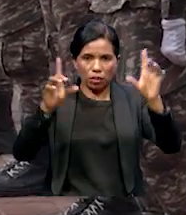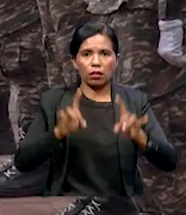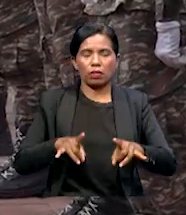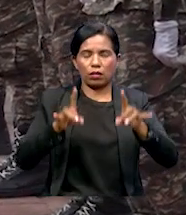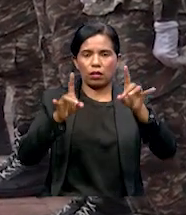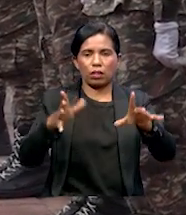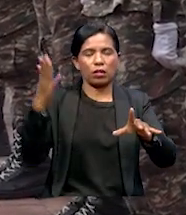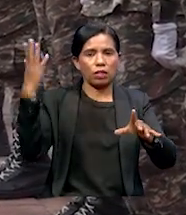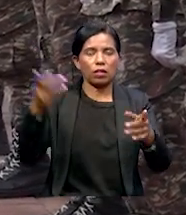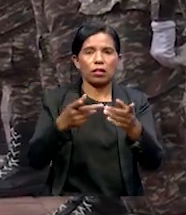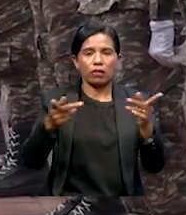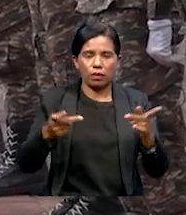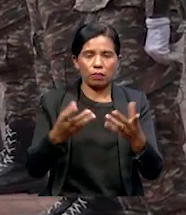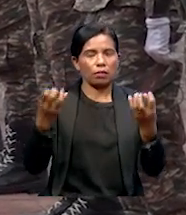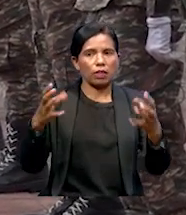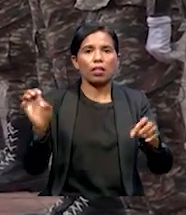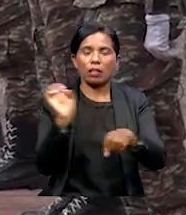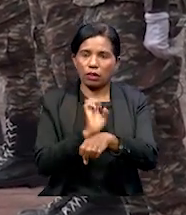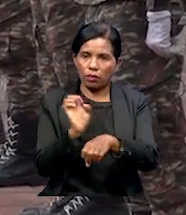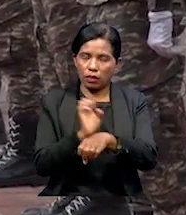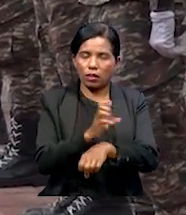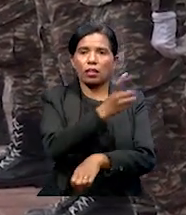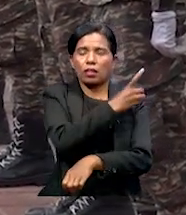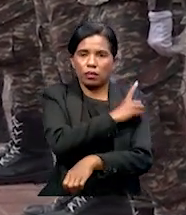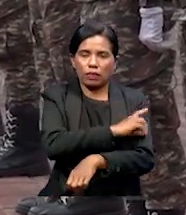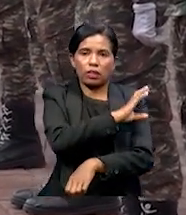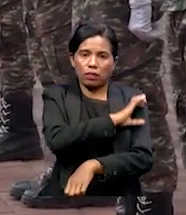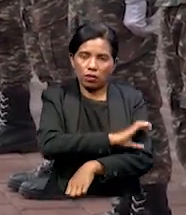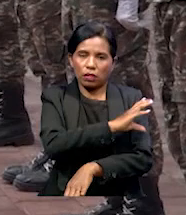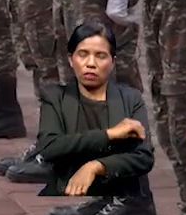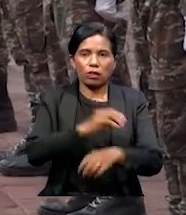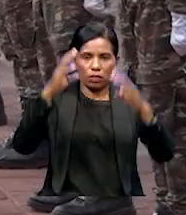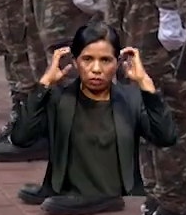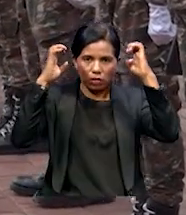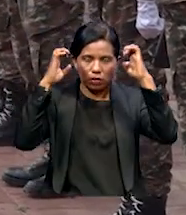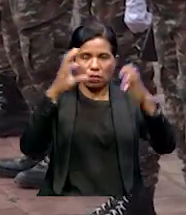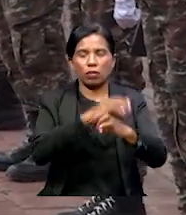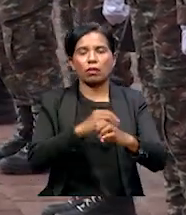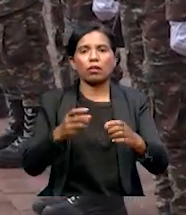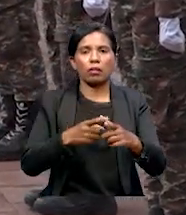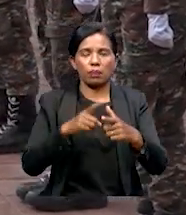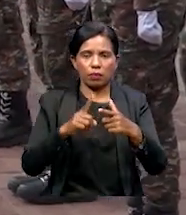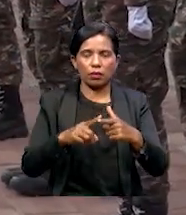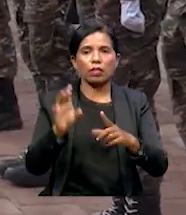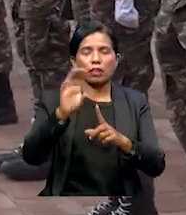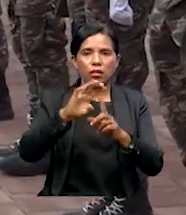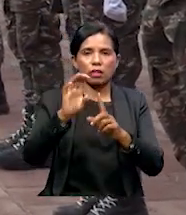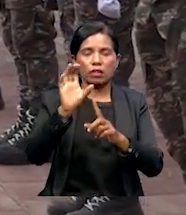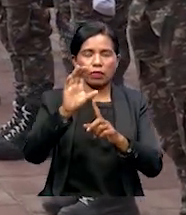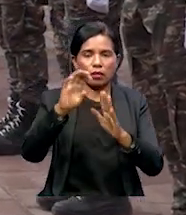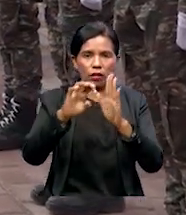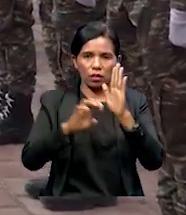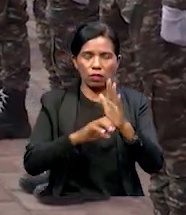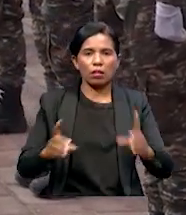e a área UN, a nessa economia, defesa e segurança, no educação, no nemo safe estado, se assoro acadêmico